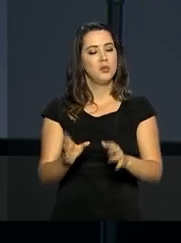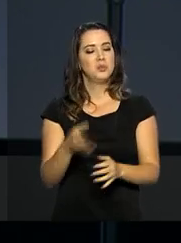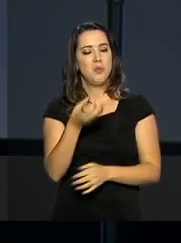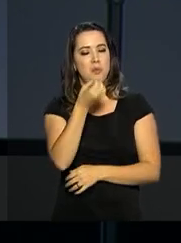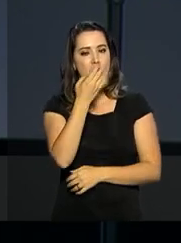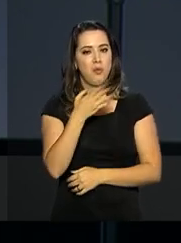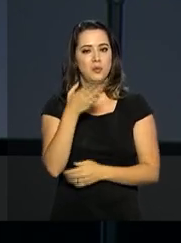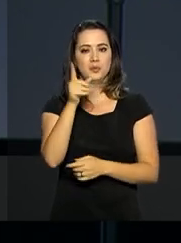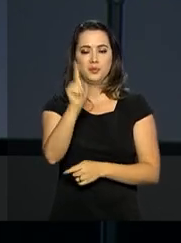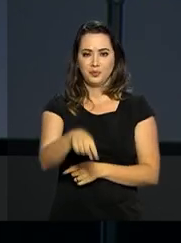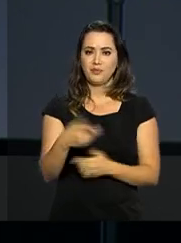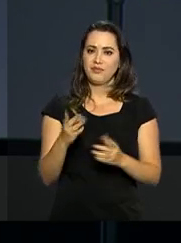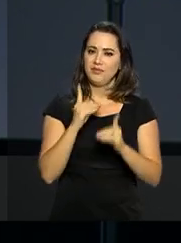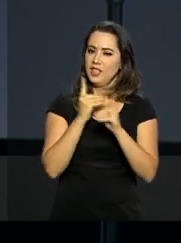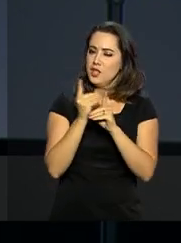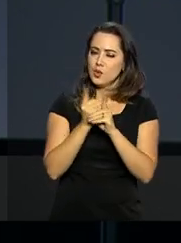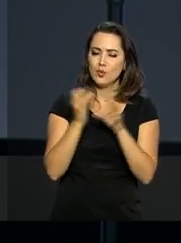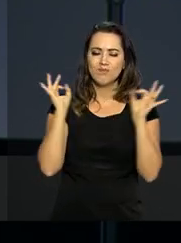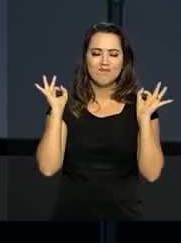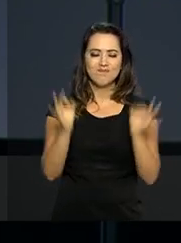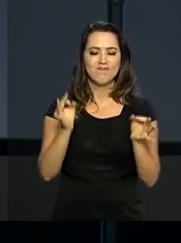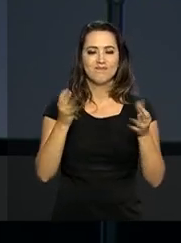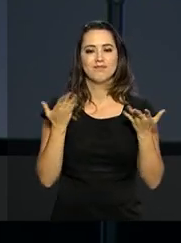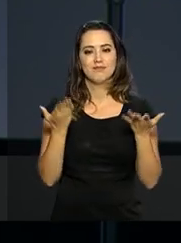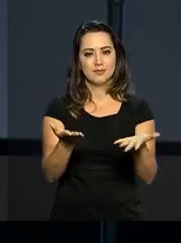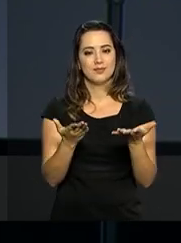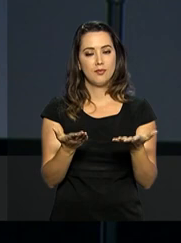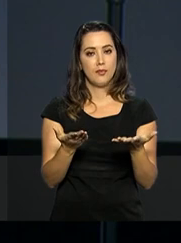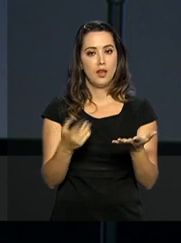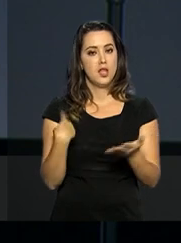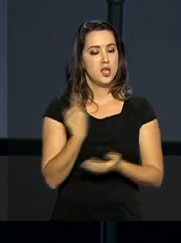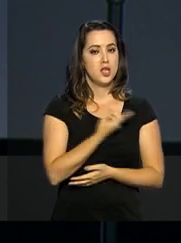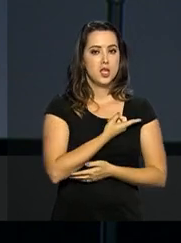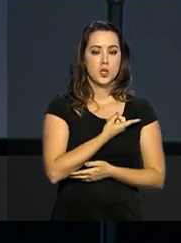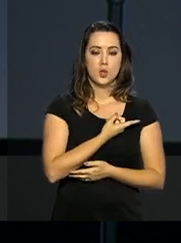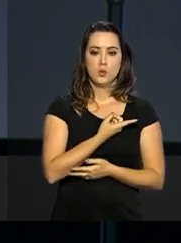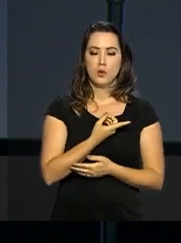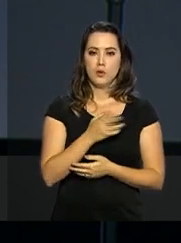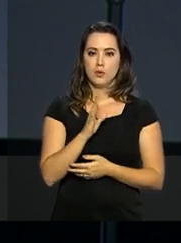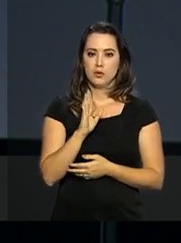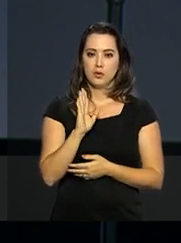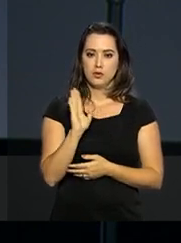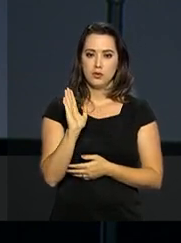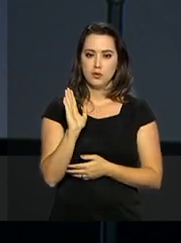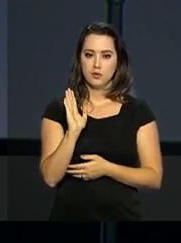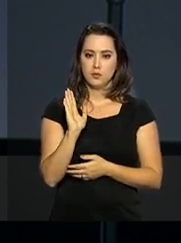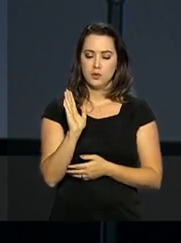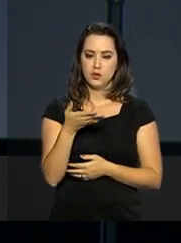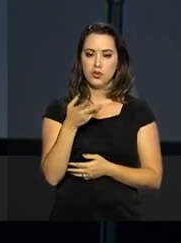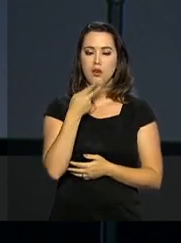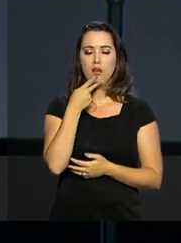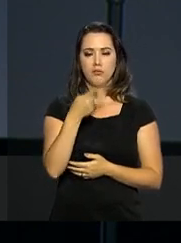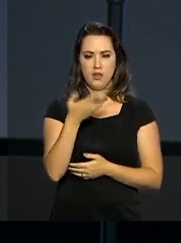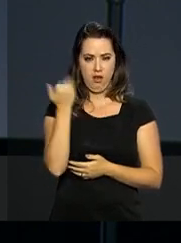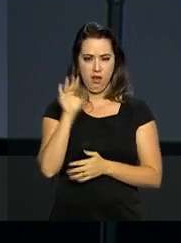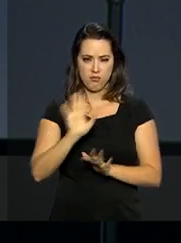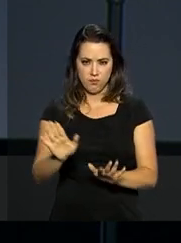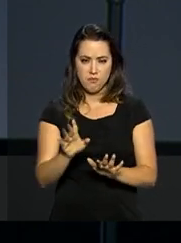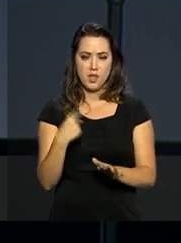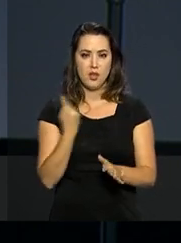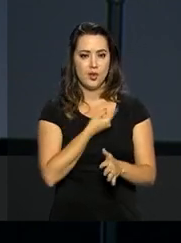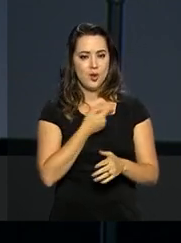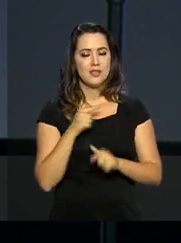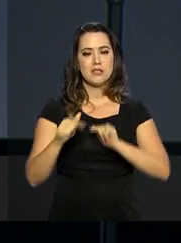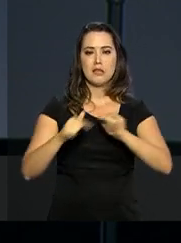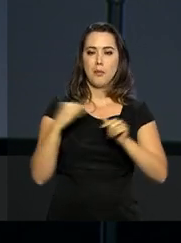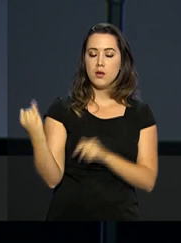sucesso deste encontro. Né? Portanto, nós adotamos, já disse, medidas da maior importância